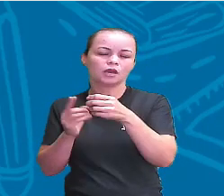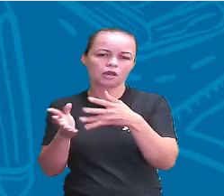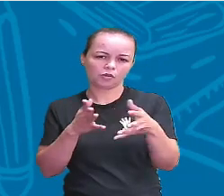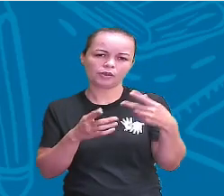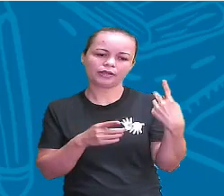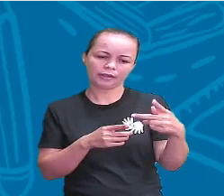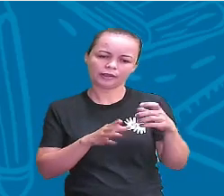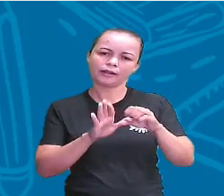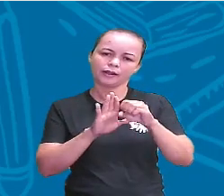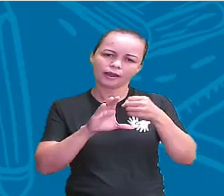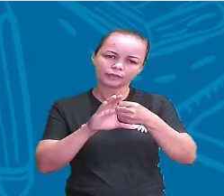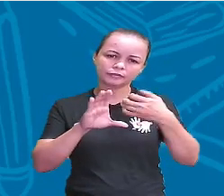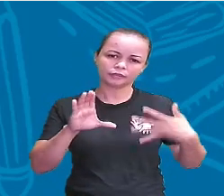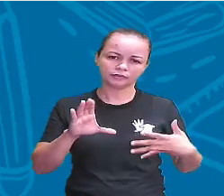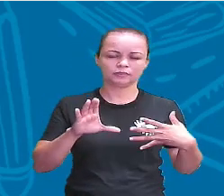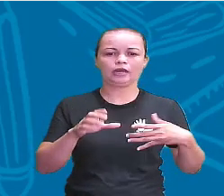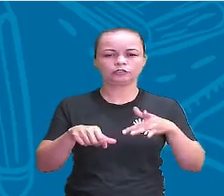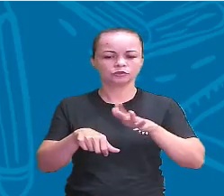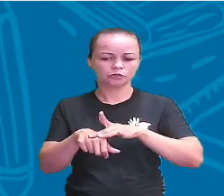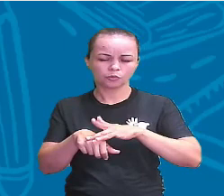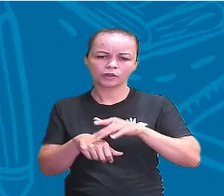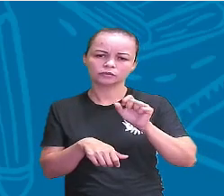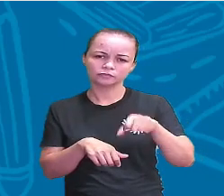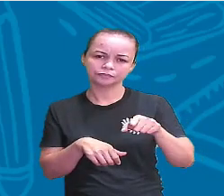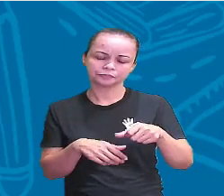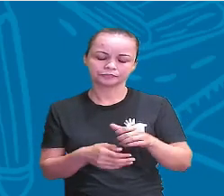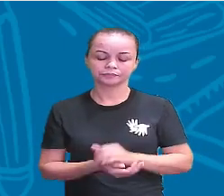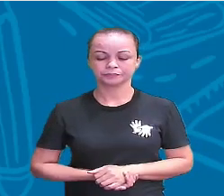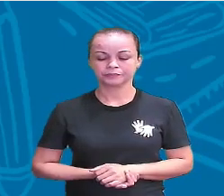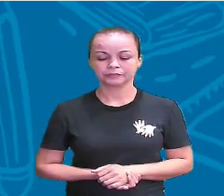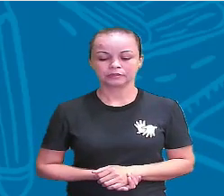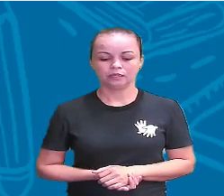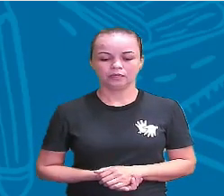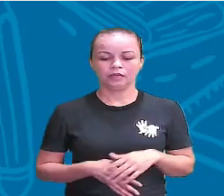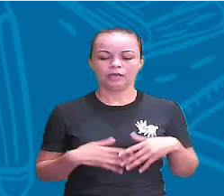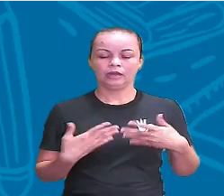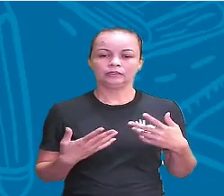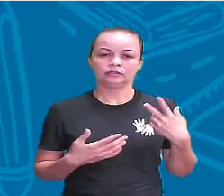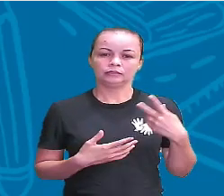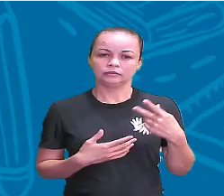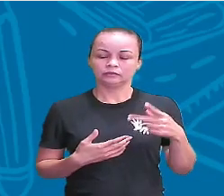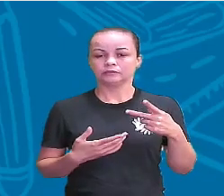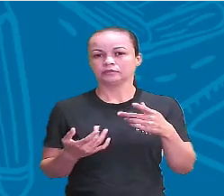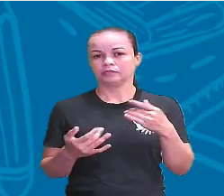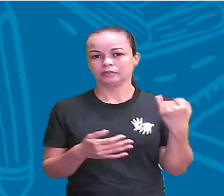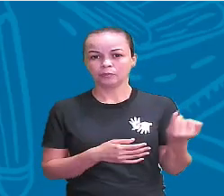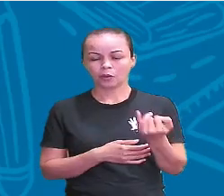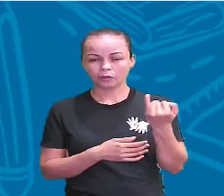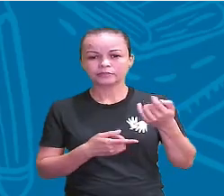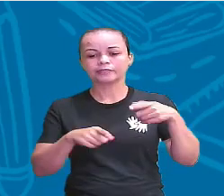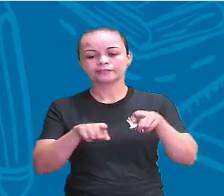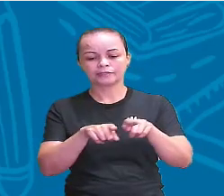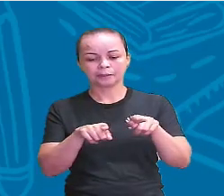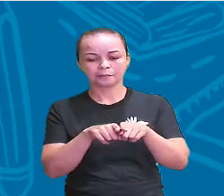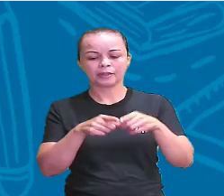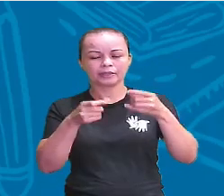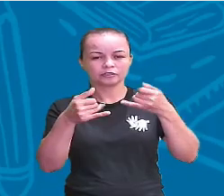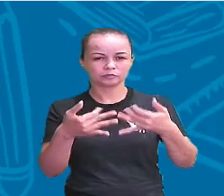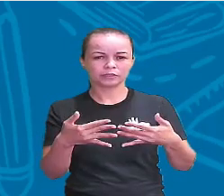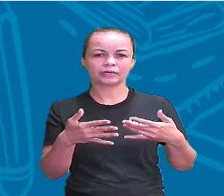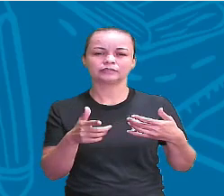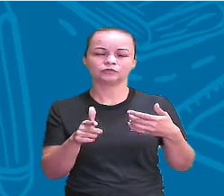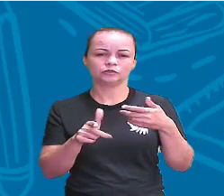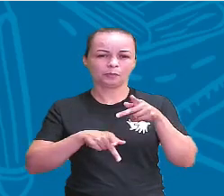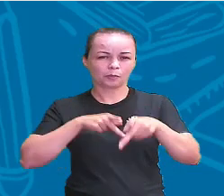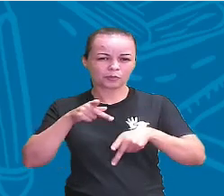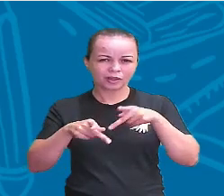tá certo? E aí a gente tem uma questão muito importante, né, que ainda afeta muito a população, que é a questão da obesidade.